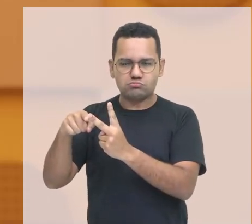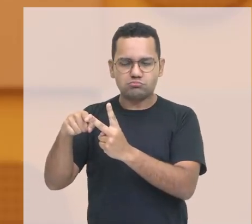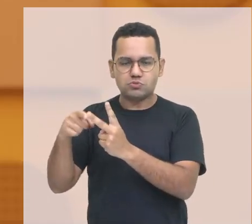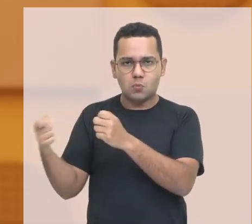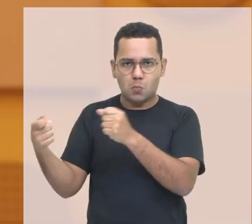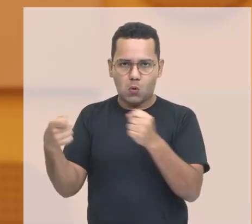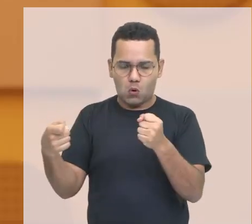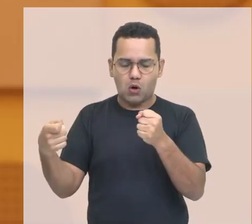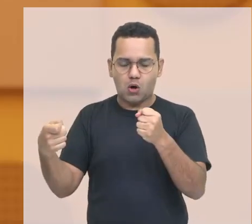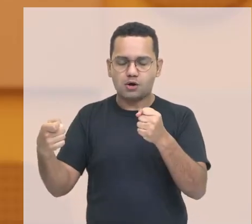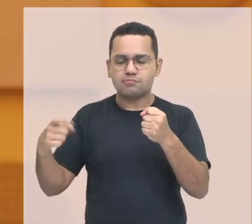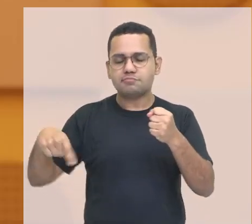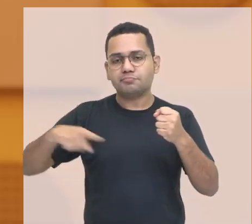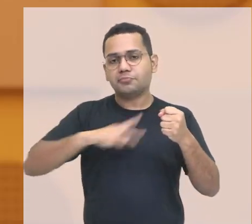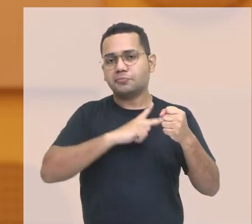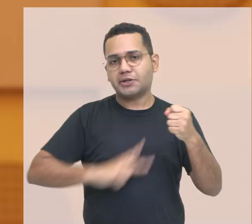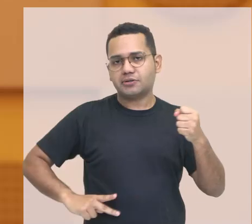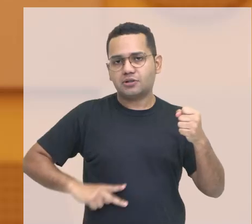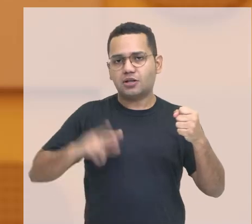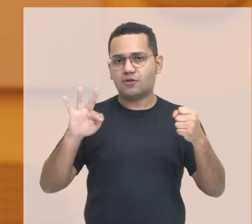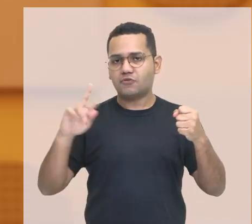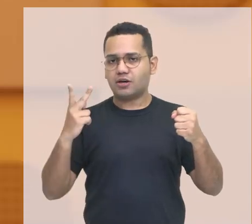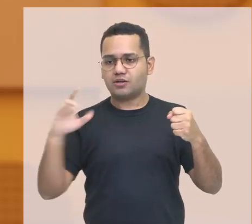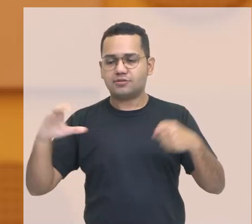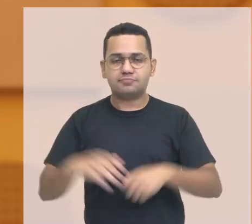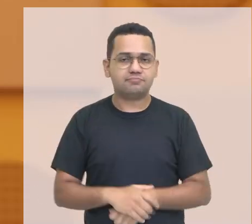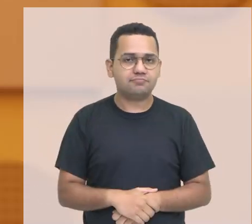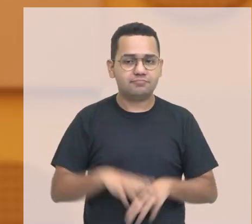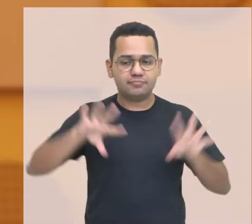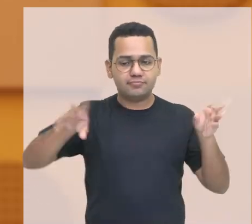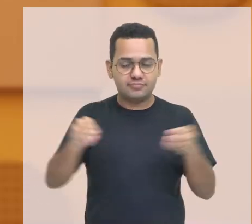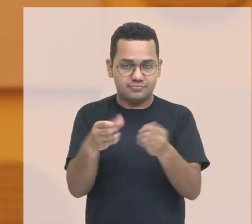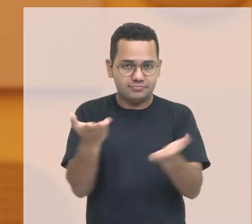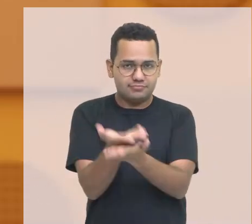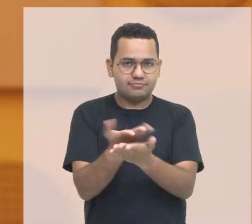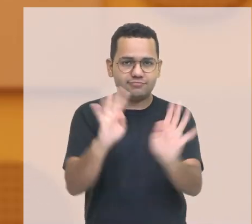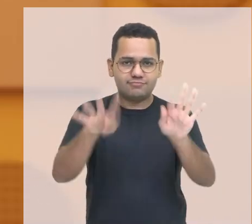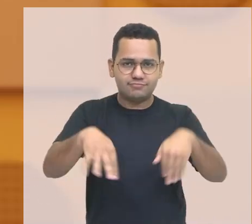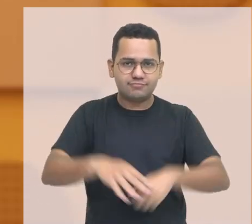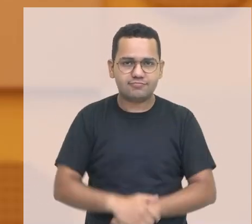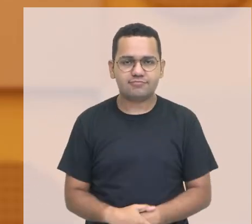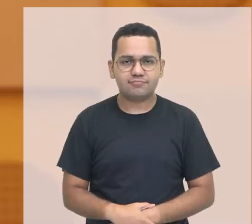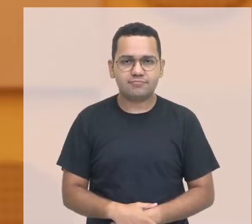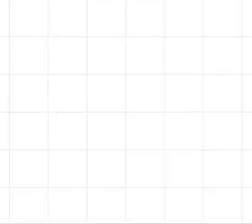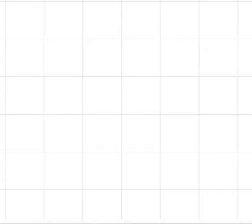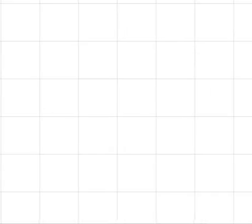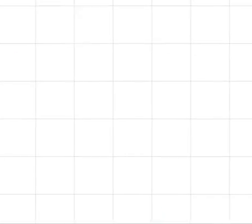Fernando Henrique Cardoso, tá bom? E é assim que finalizamos, né, a nossa aula.